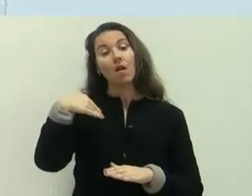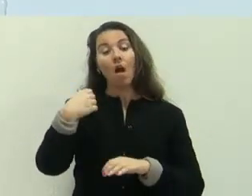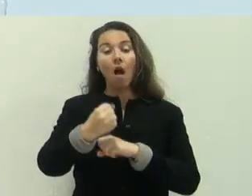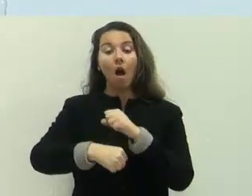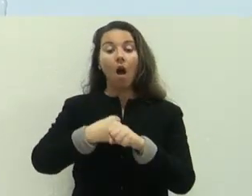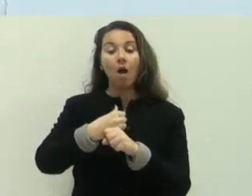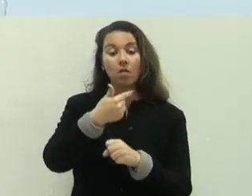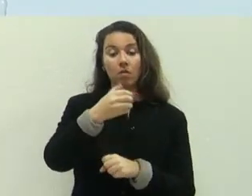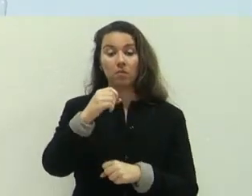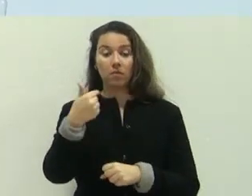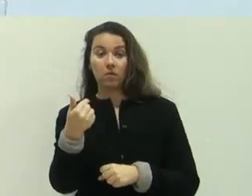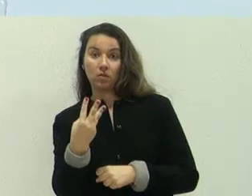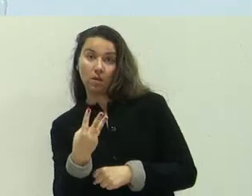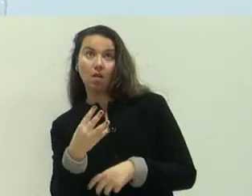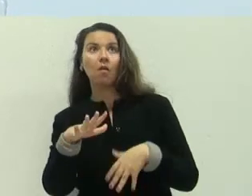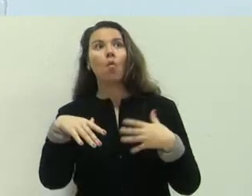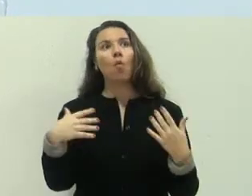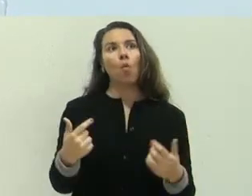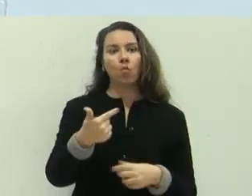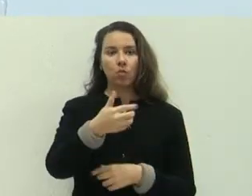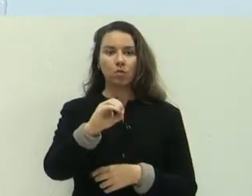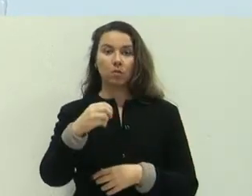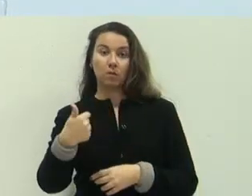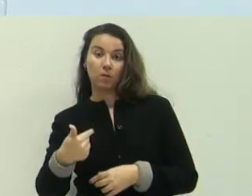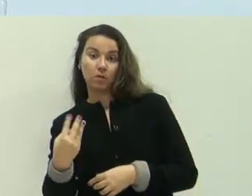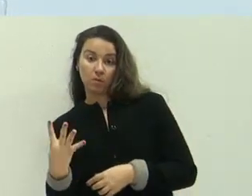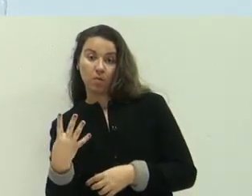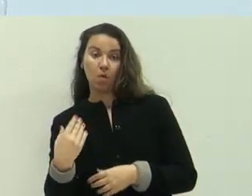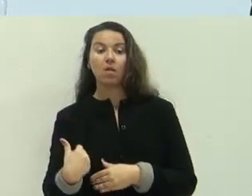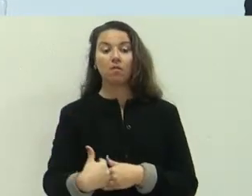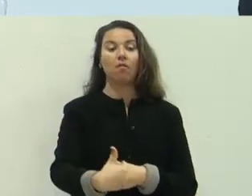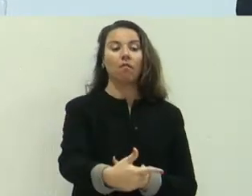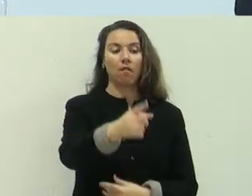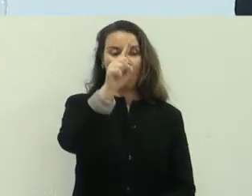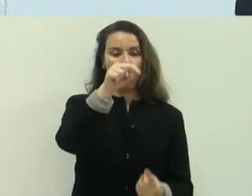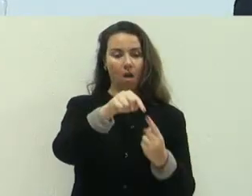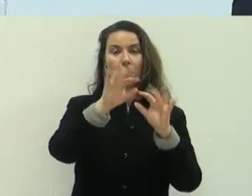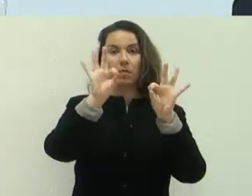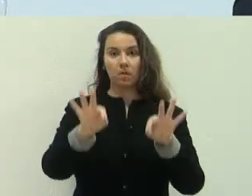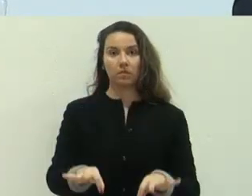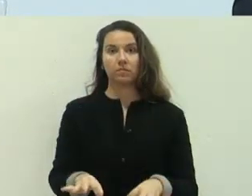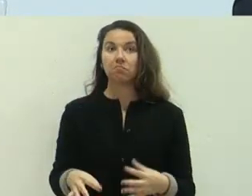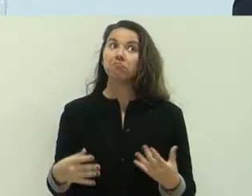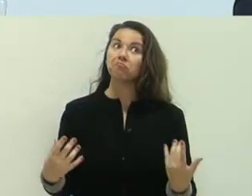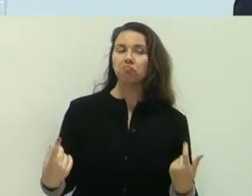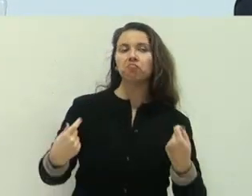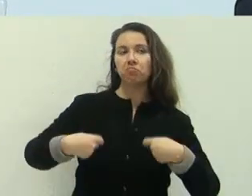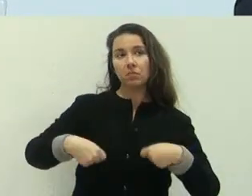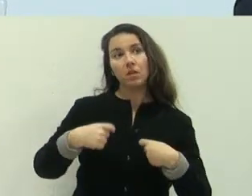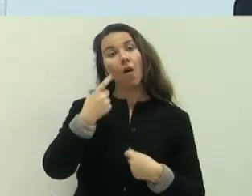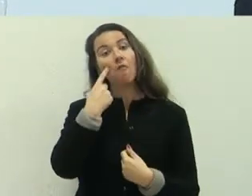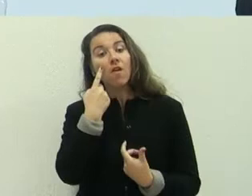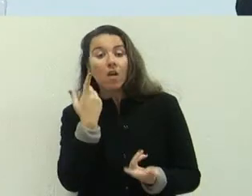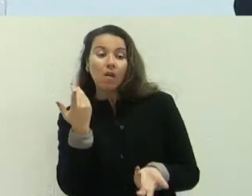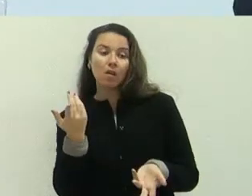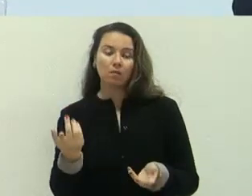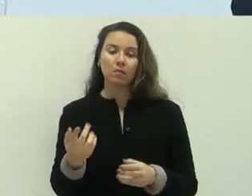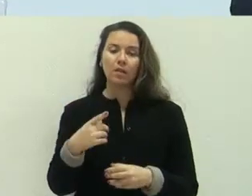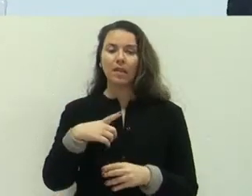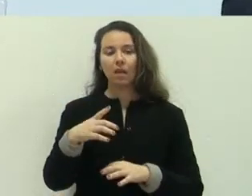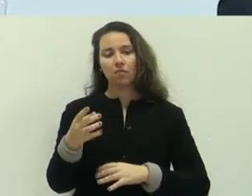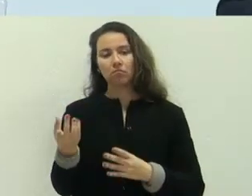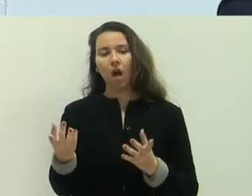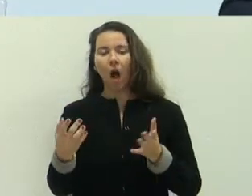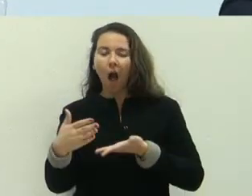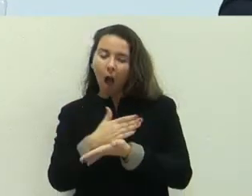2023, 2024, quando isso realmente de fato vai ser colocado em execução, precisa haver algumas